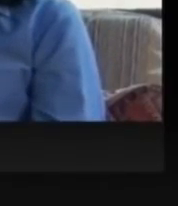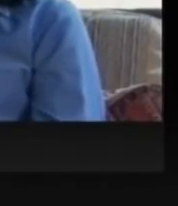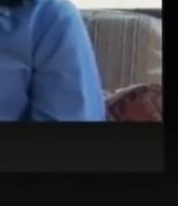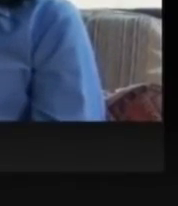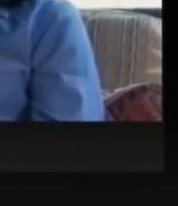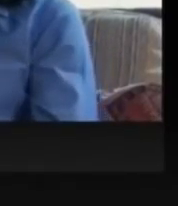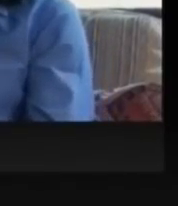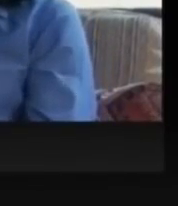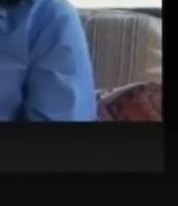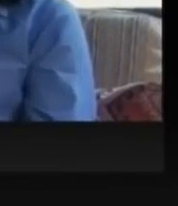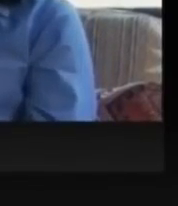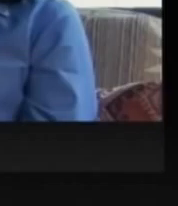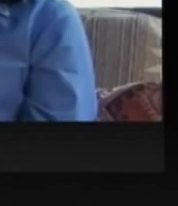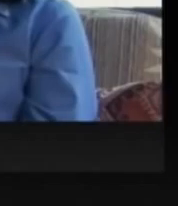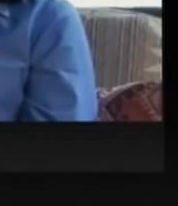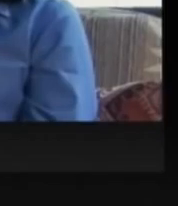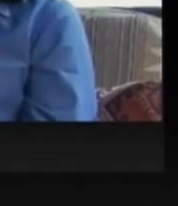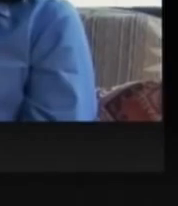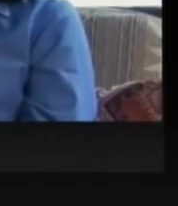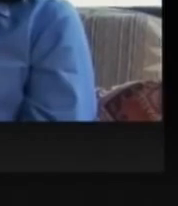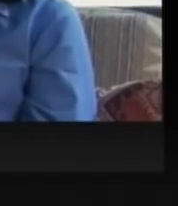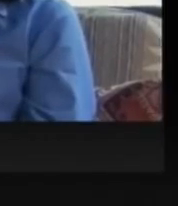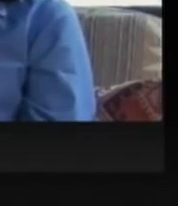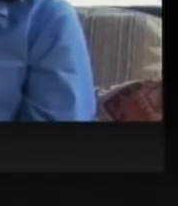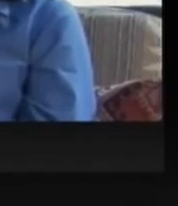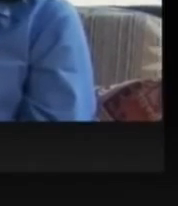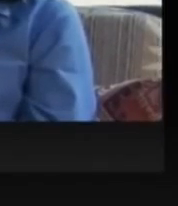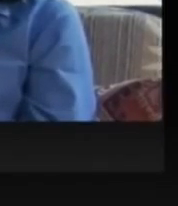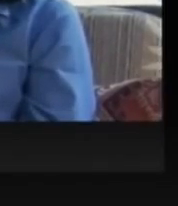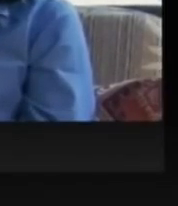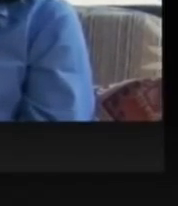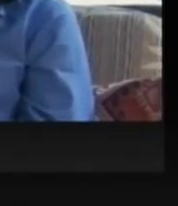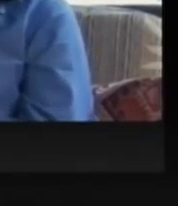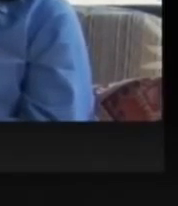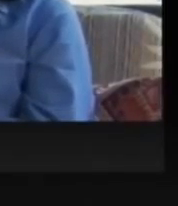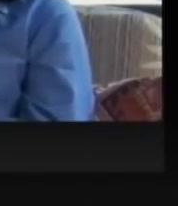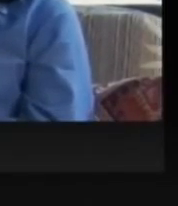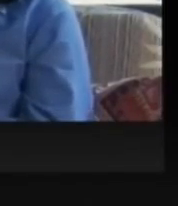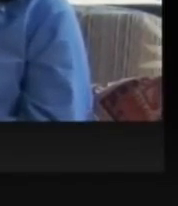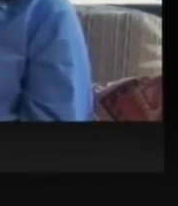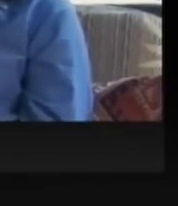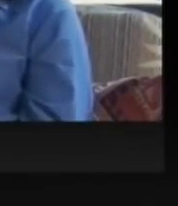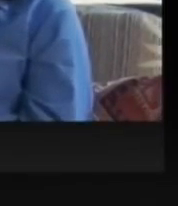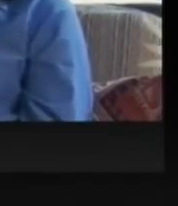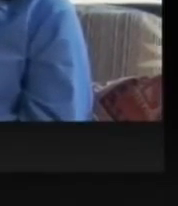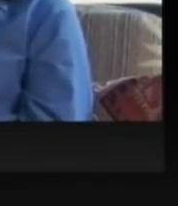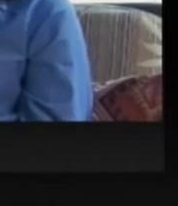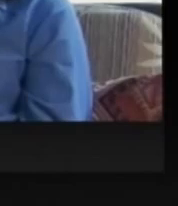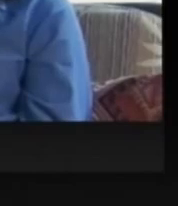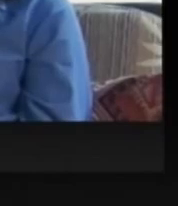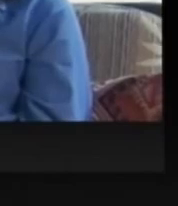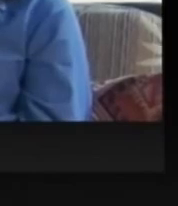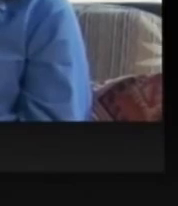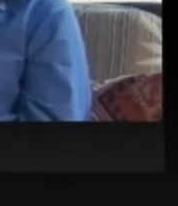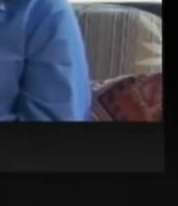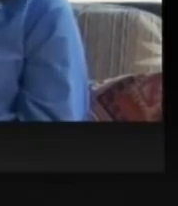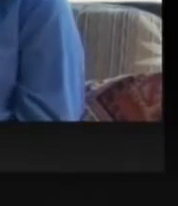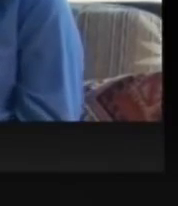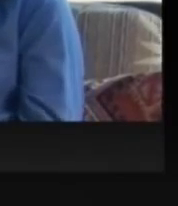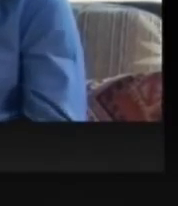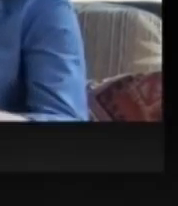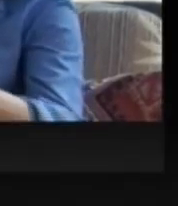uma outra perspectiva de observação do mundo, tá? Também. Ele pode ser alguma coisa